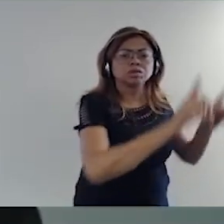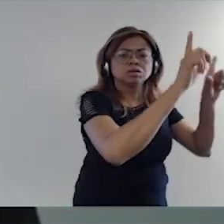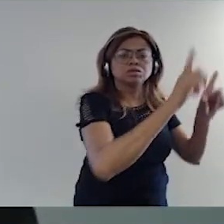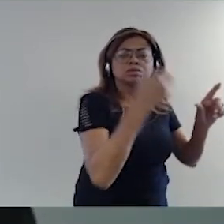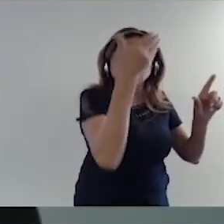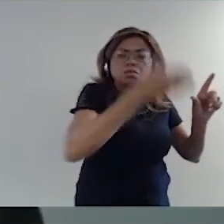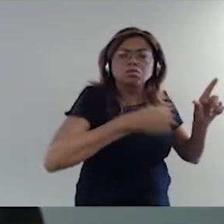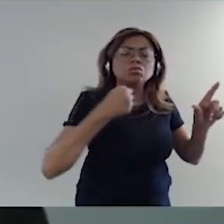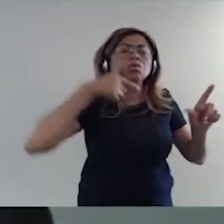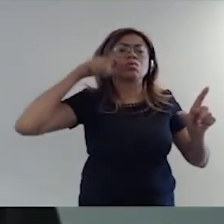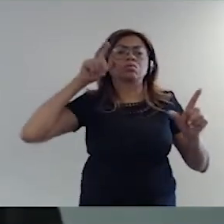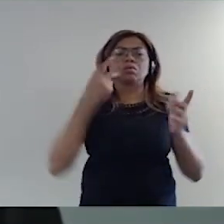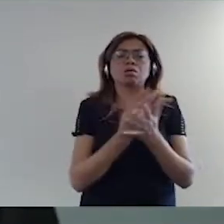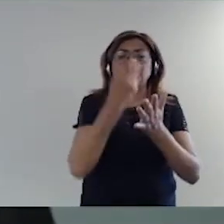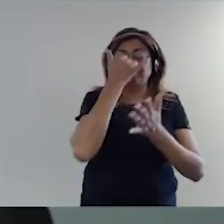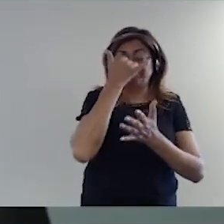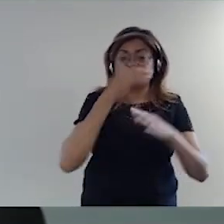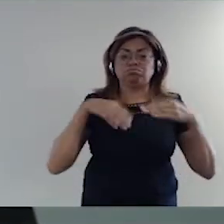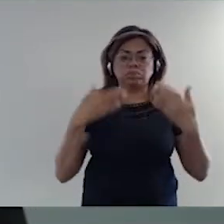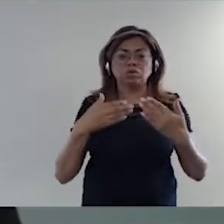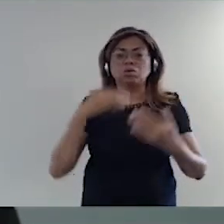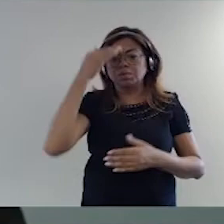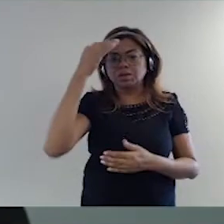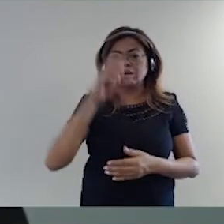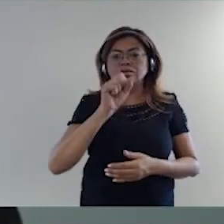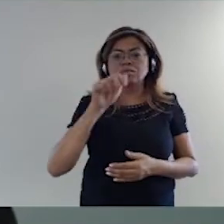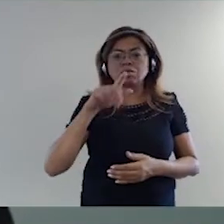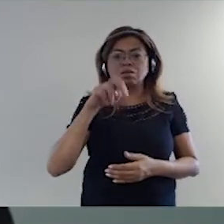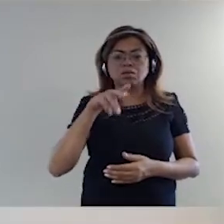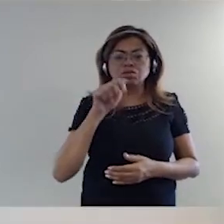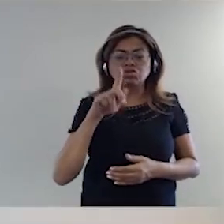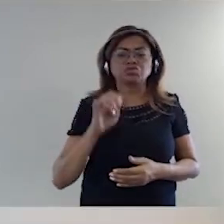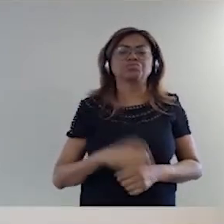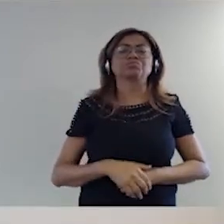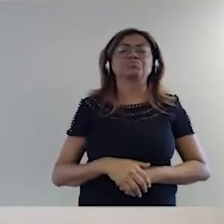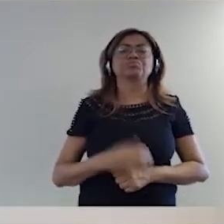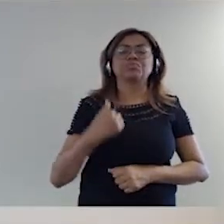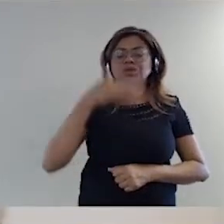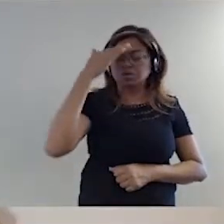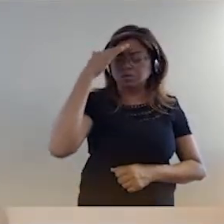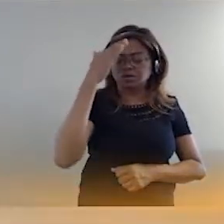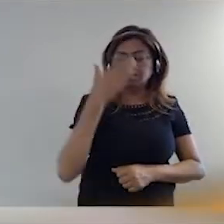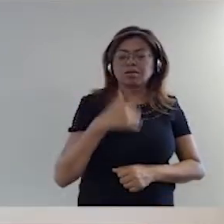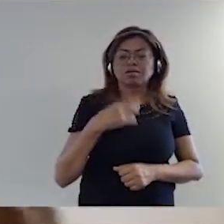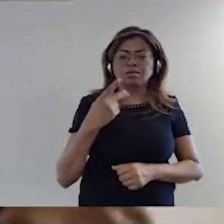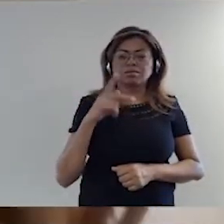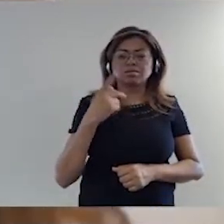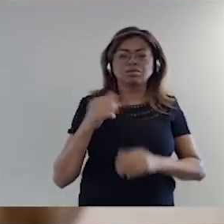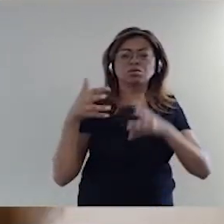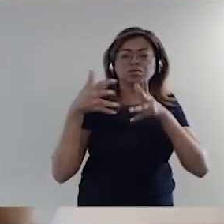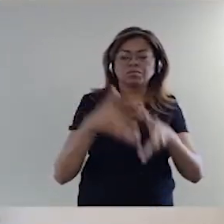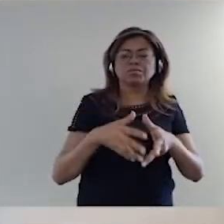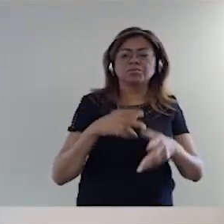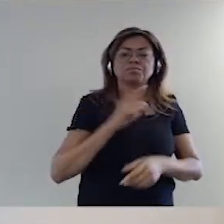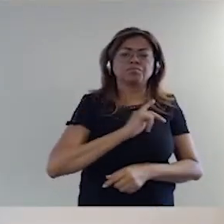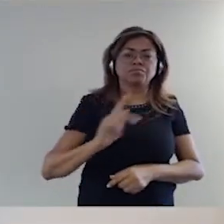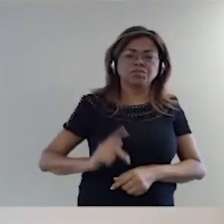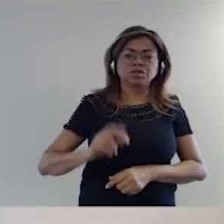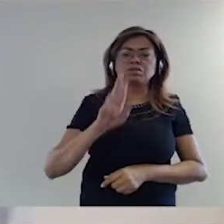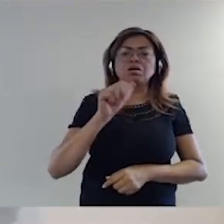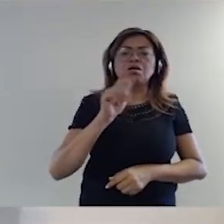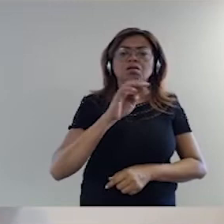do ocorrido ontem. Muito obrigado, doutora Solange. Eu que agradeço a sua participação, presidente